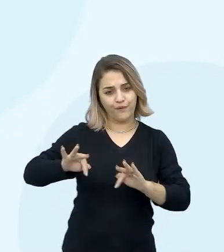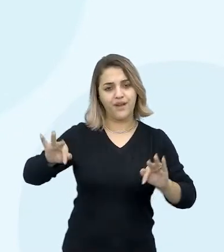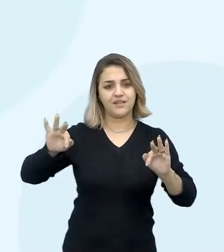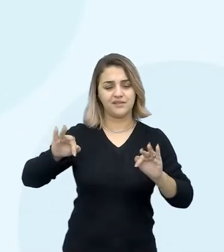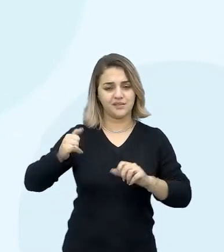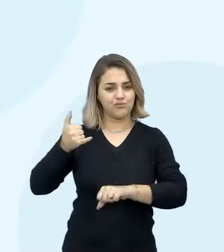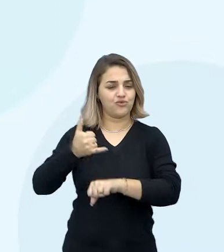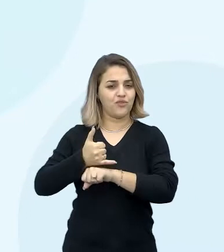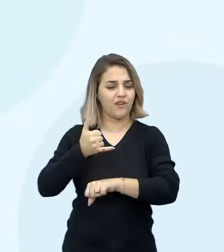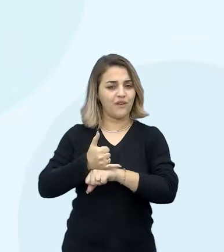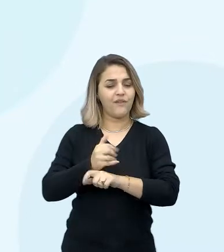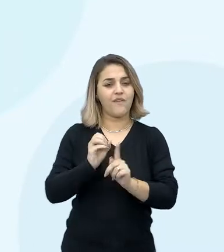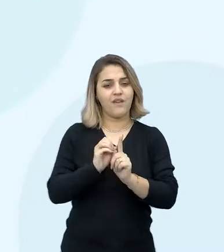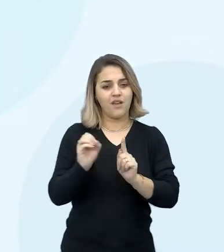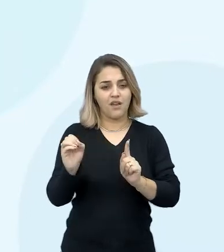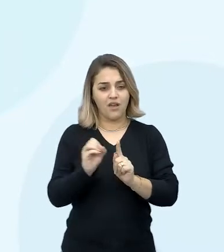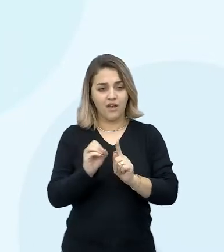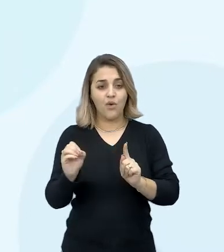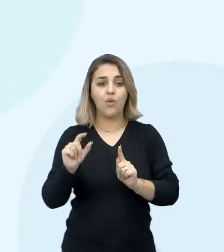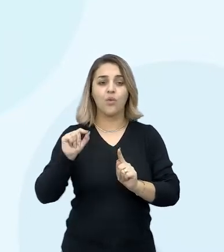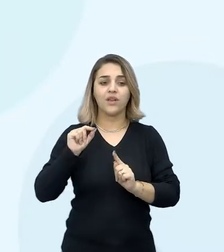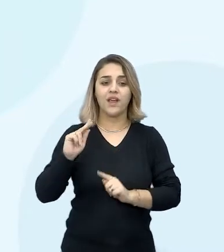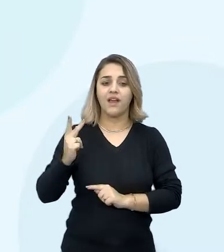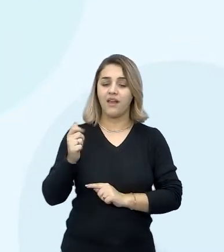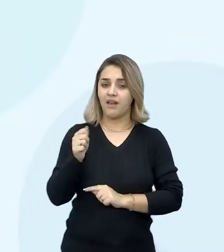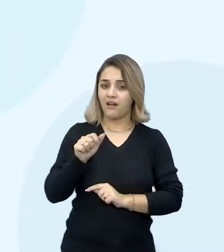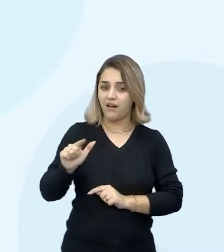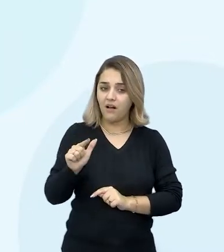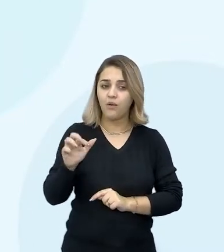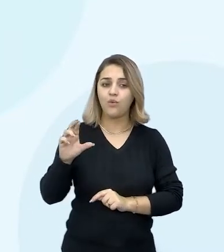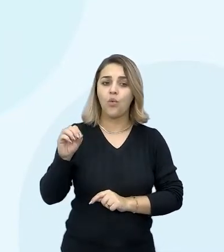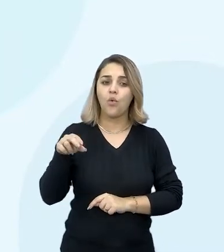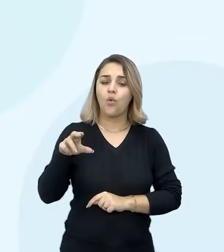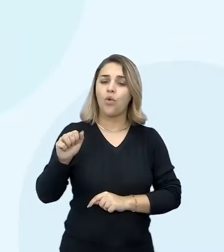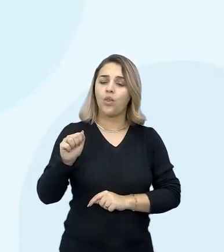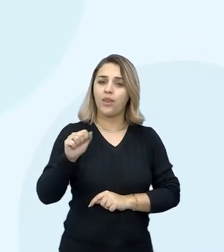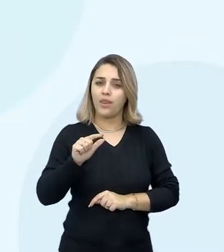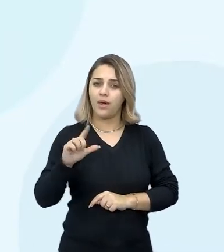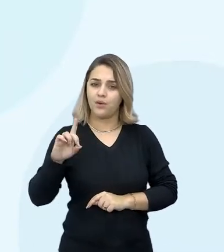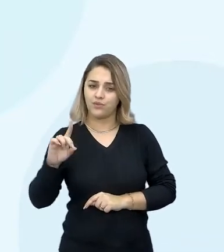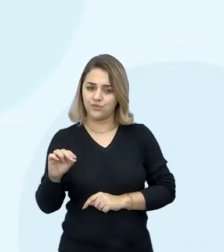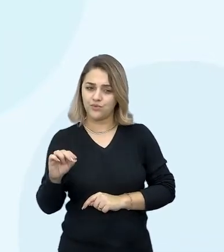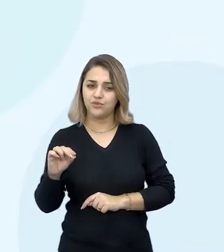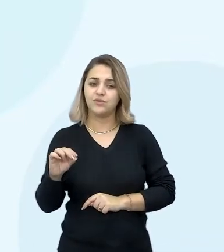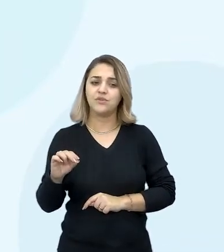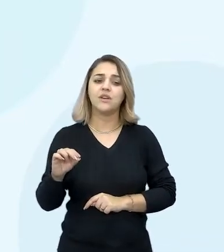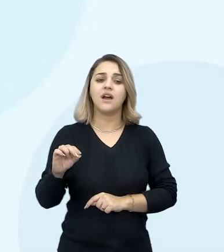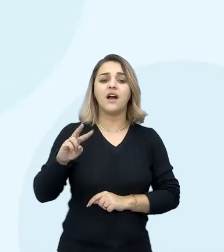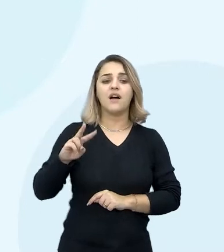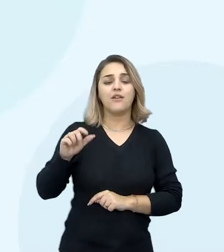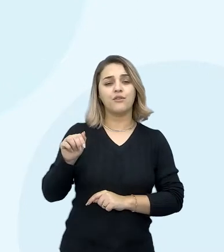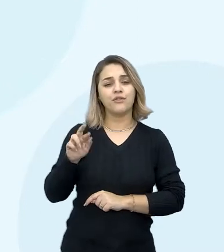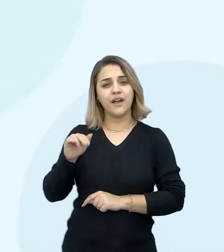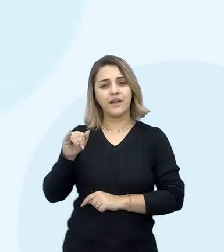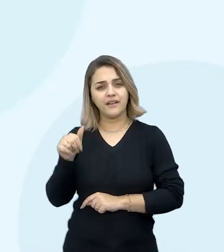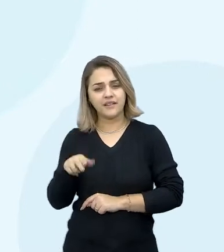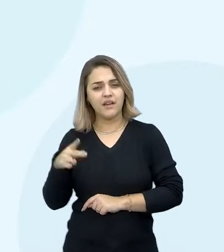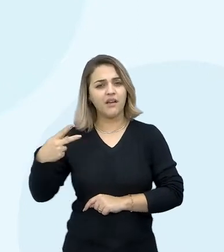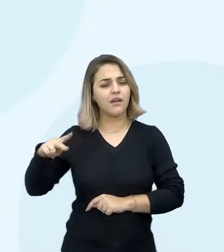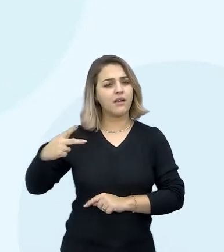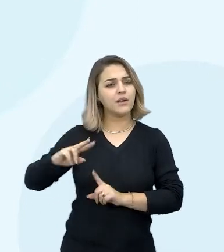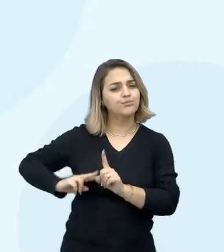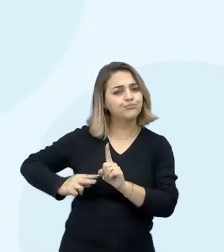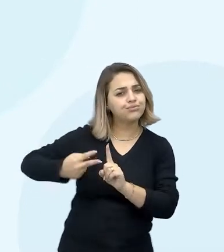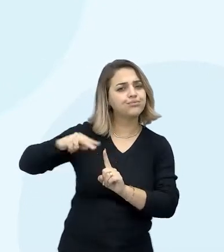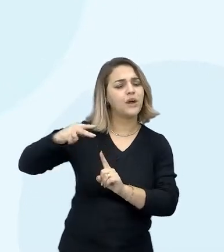economista-chefe da Google, esse Hal Ronald Varian, né? Ele, num dado momento ali, né, da carreira dele, ele